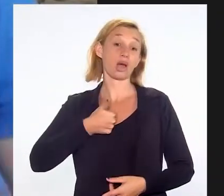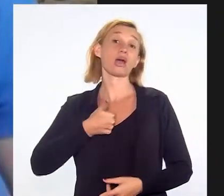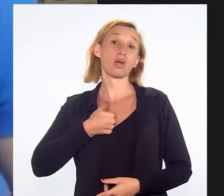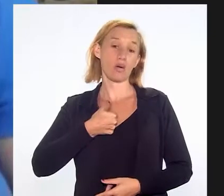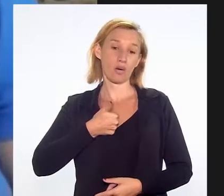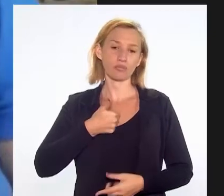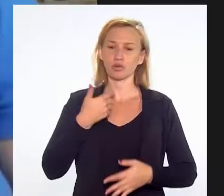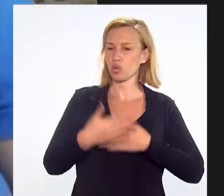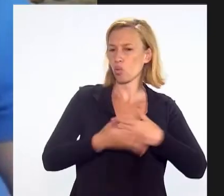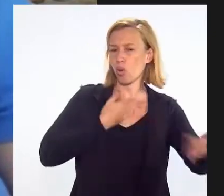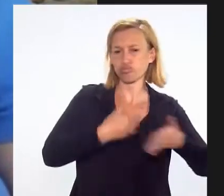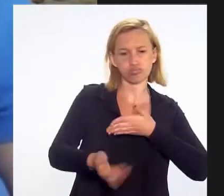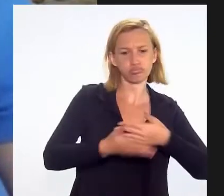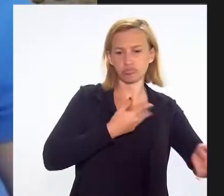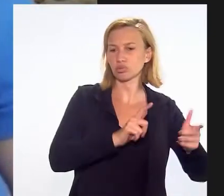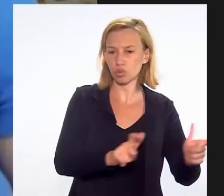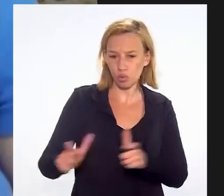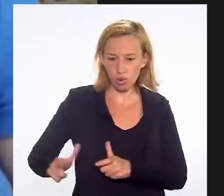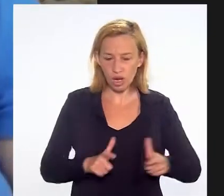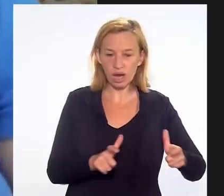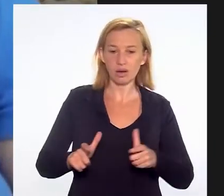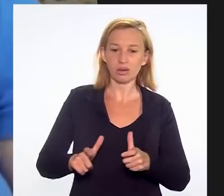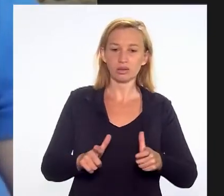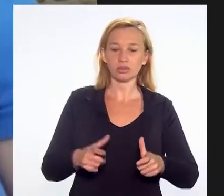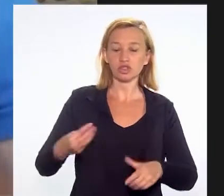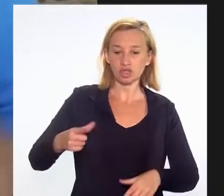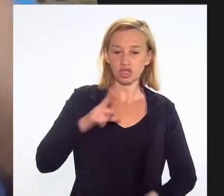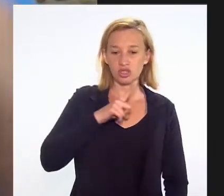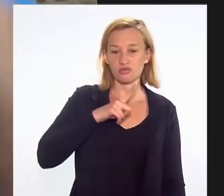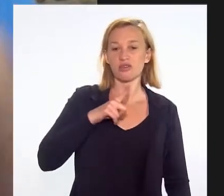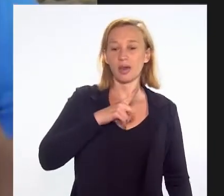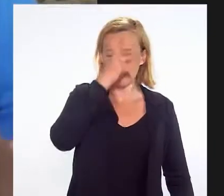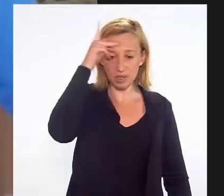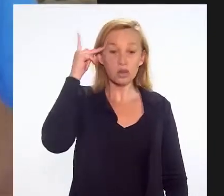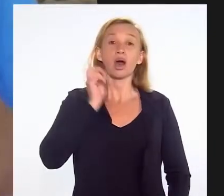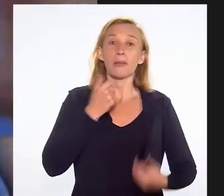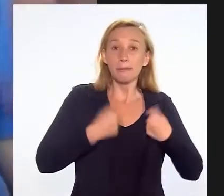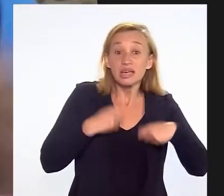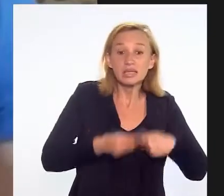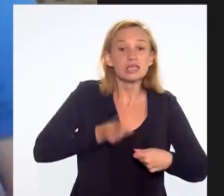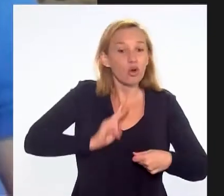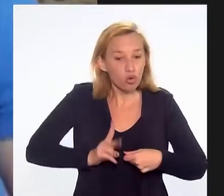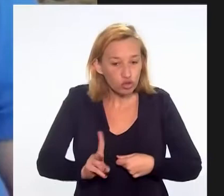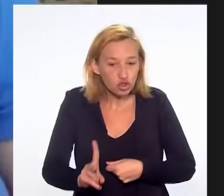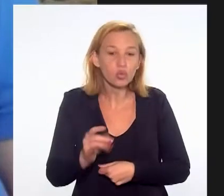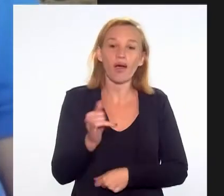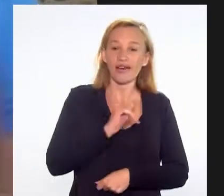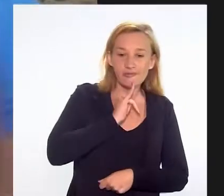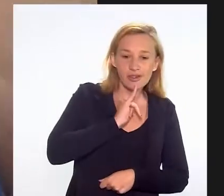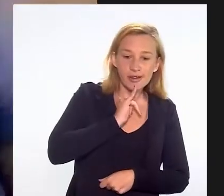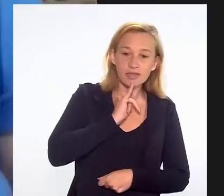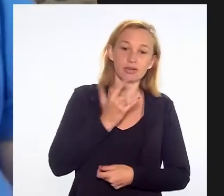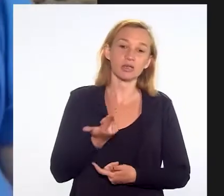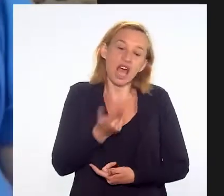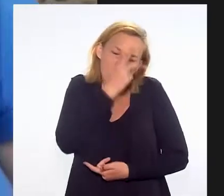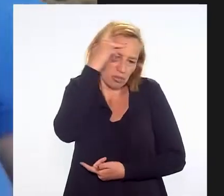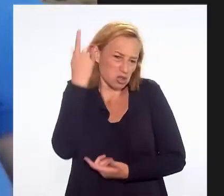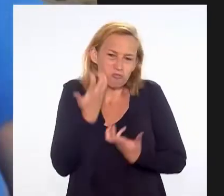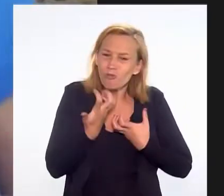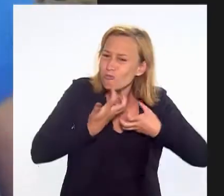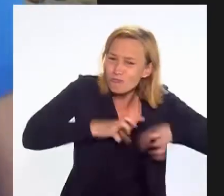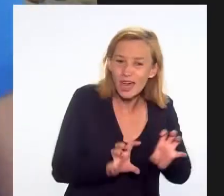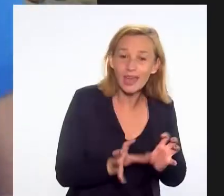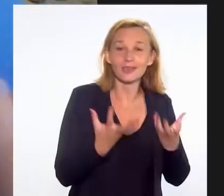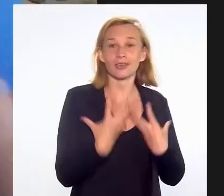a ventilação muito bem trabalhada, em qualquer local onde vão estar as